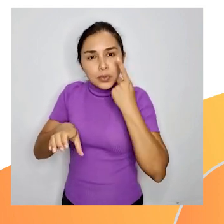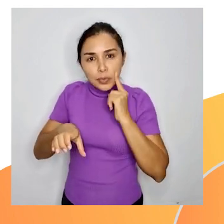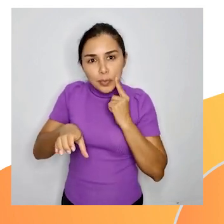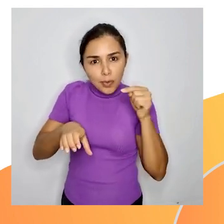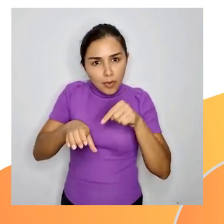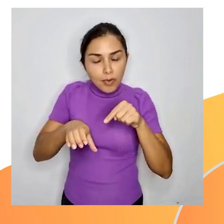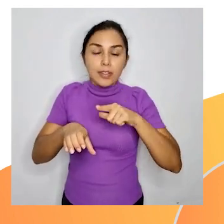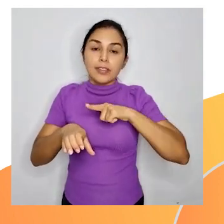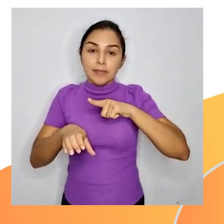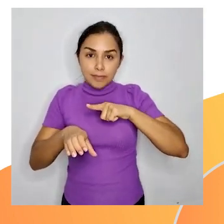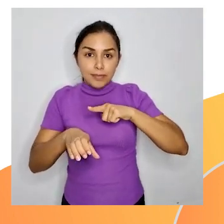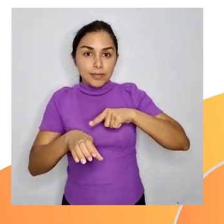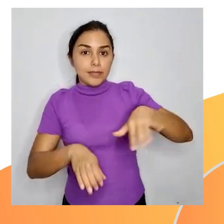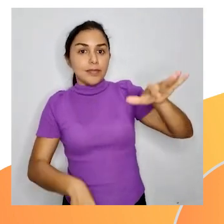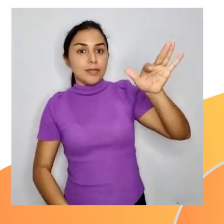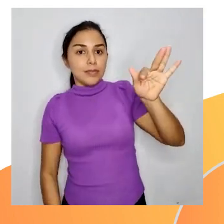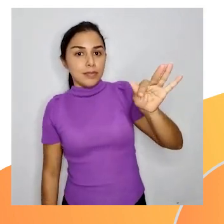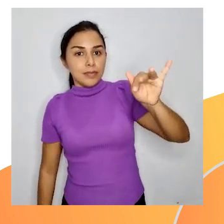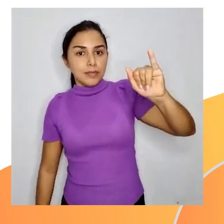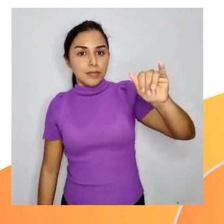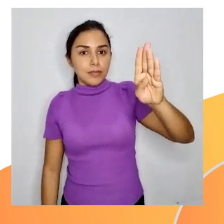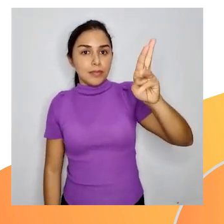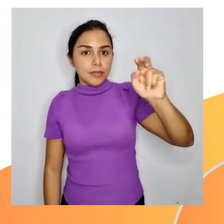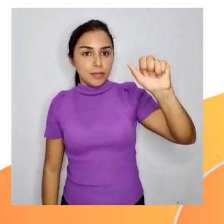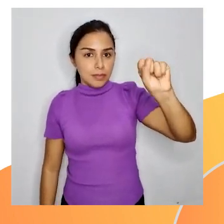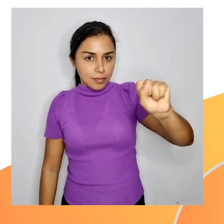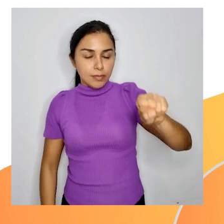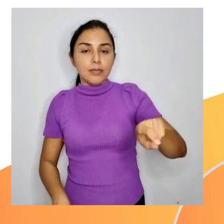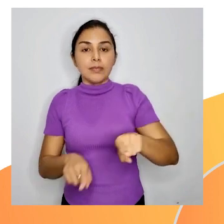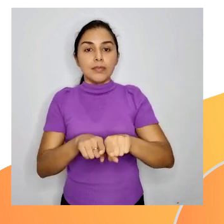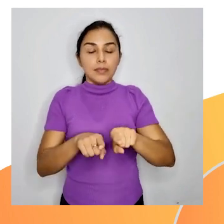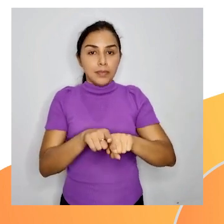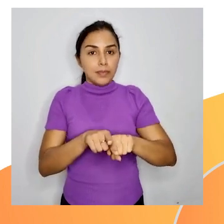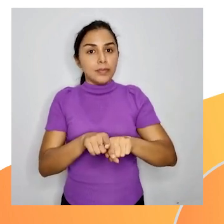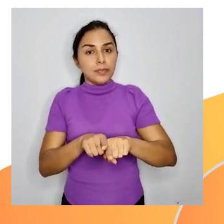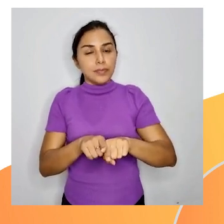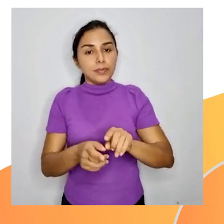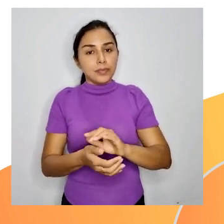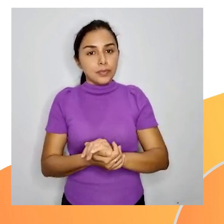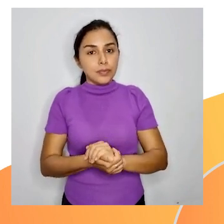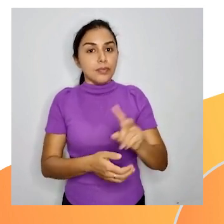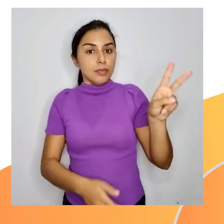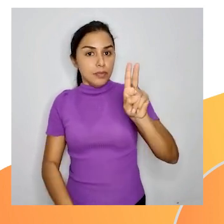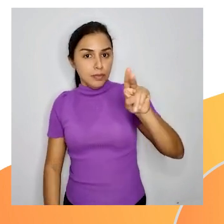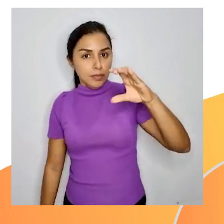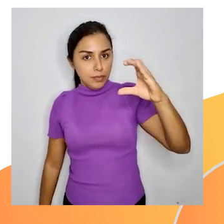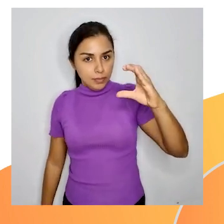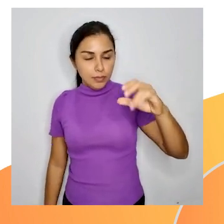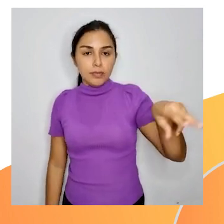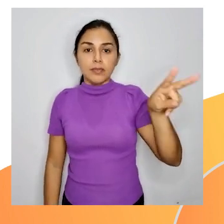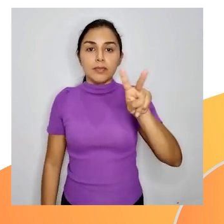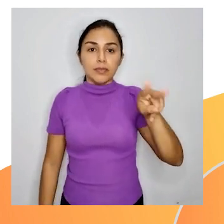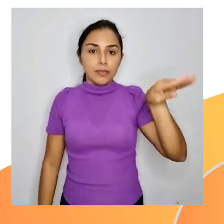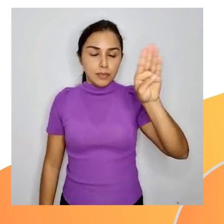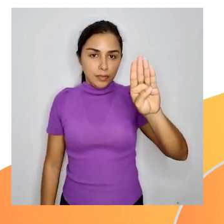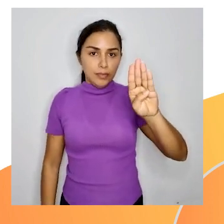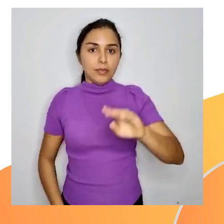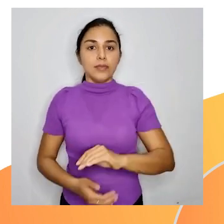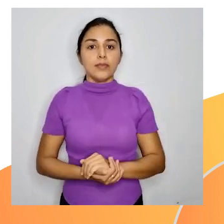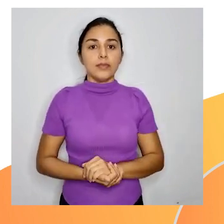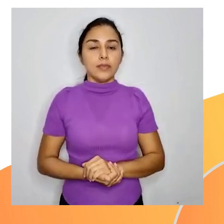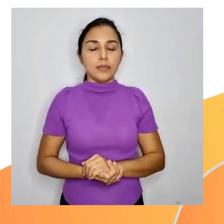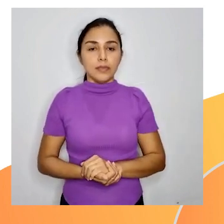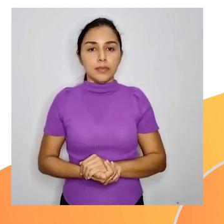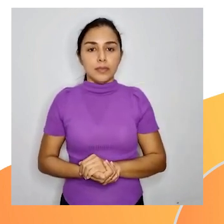cebola tem fibras, minerais como potássio e a vitamina C e complexo B, representantes das vitaminas.